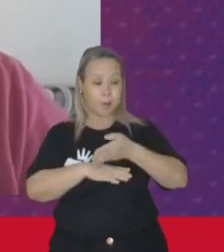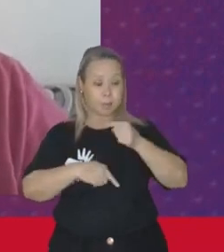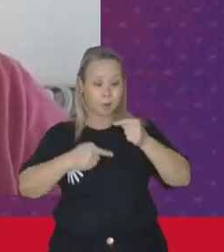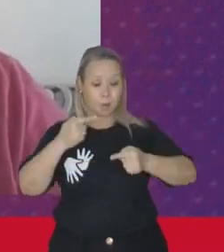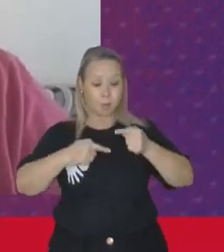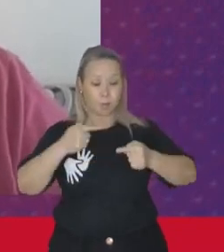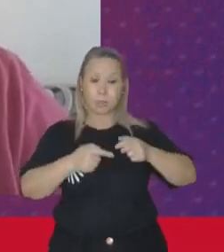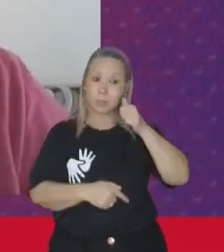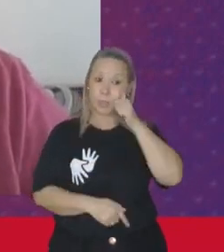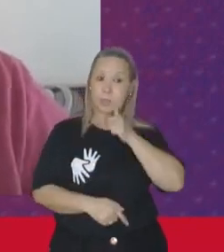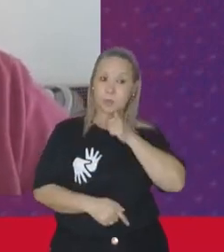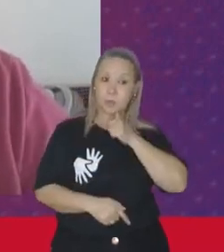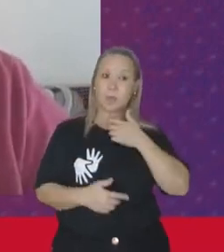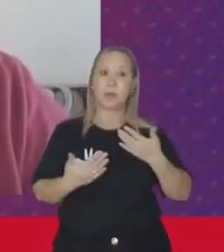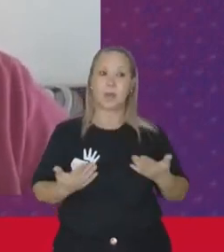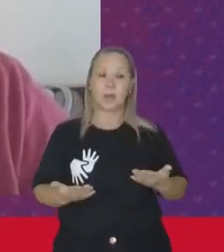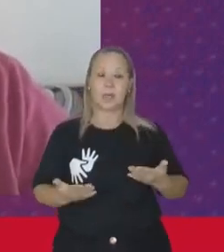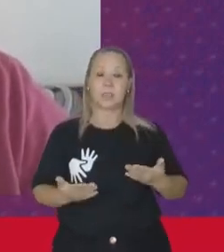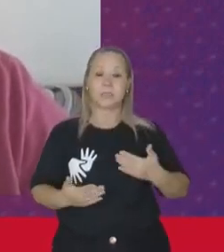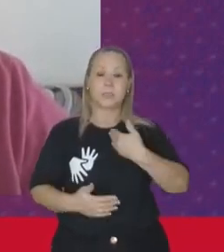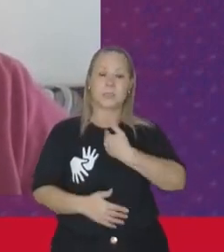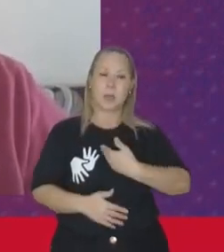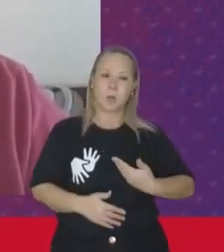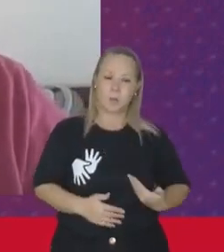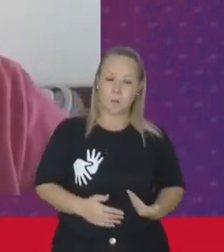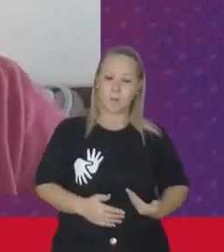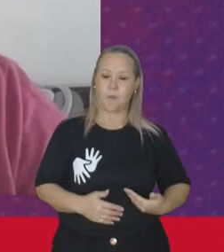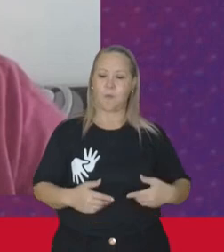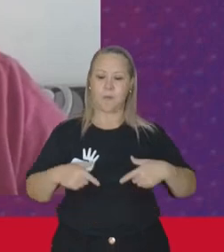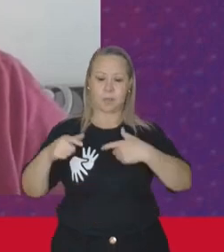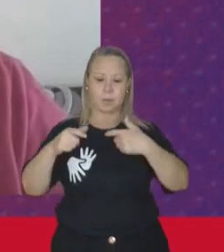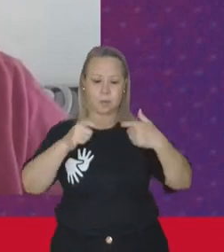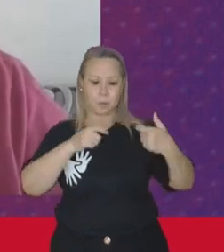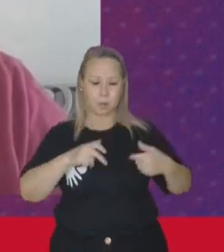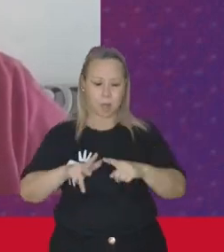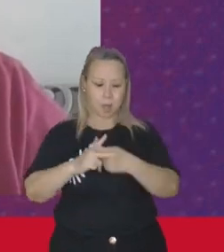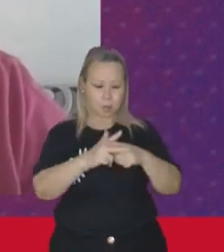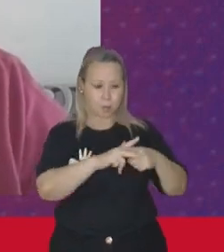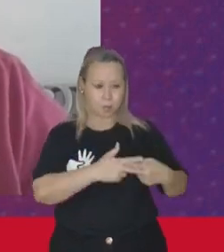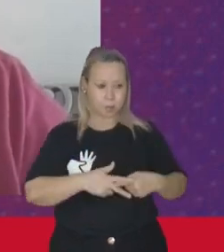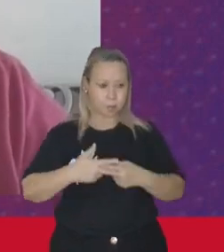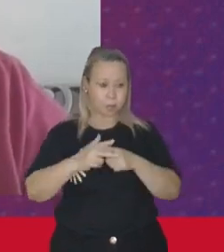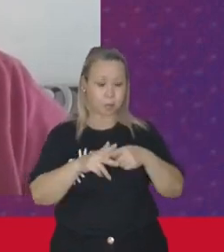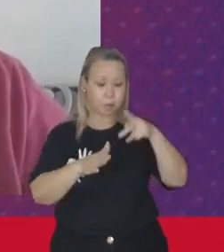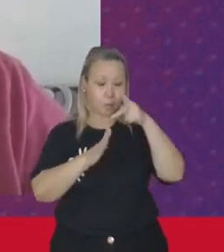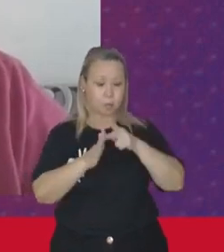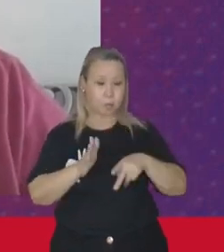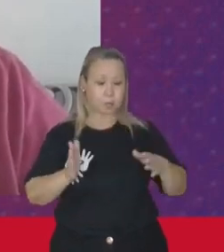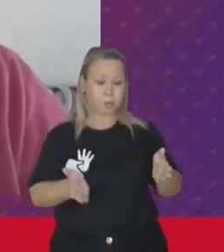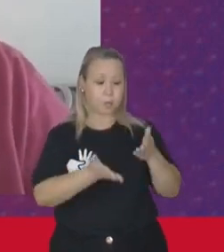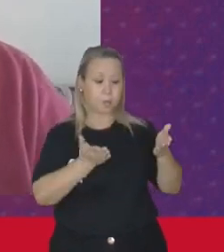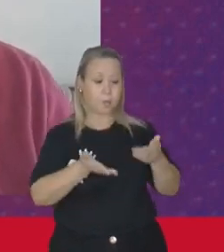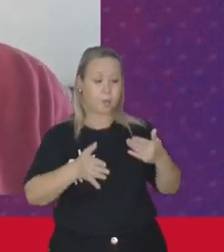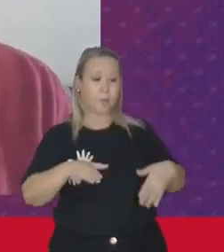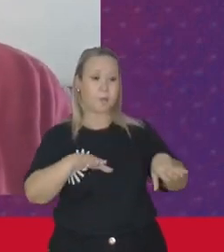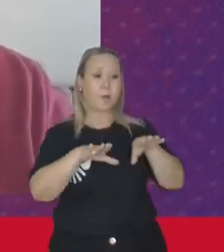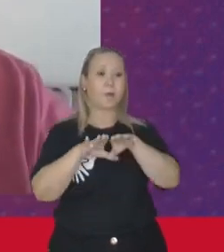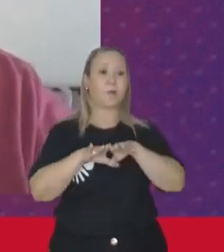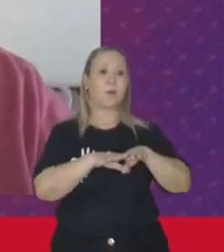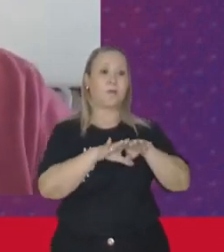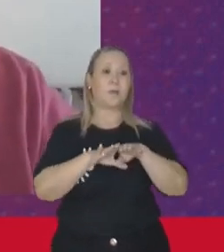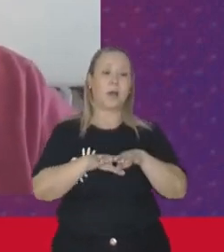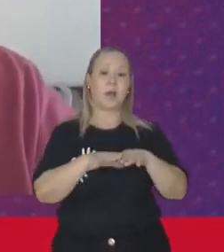das mulheres, da governança local, dos mecanismos, dos planos que promovem a igualdade,